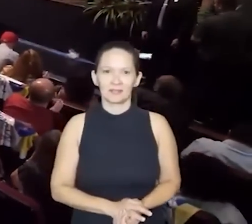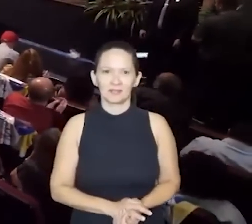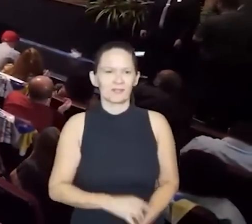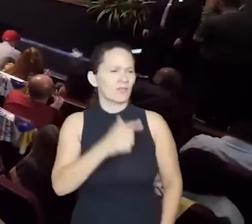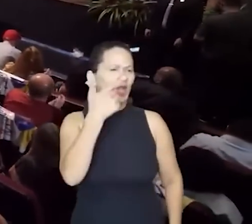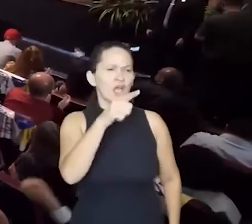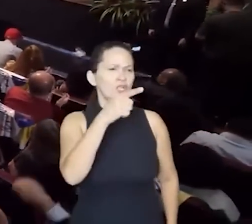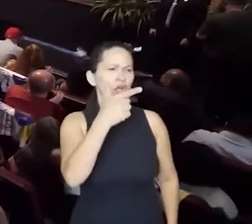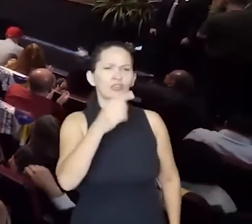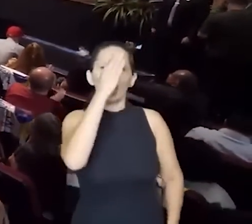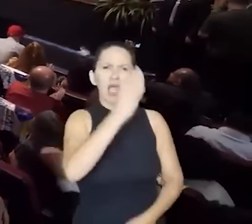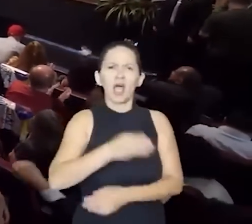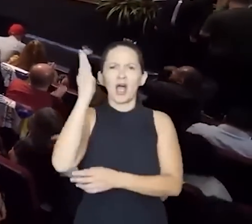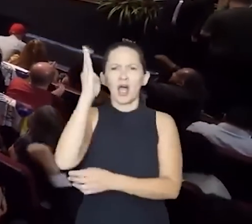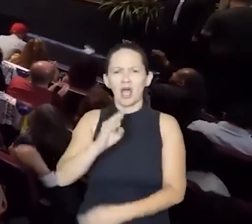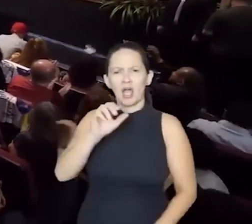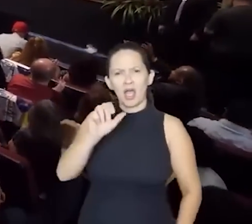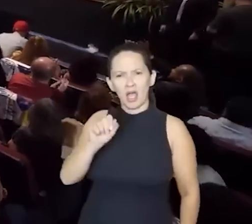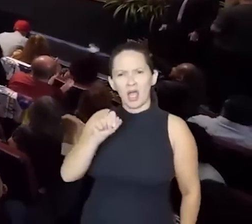Sem